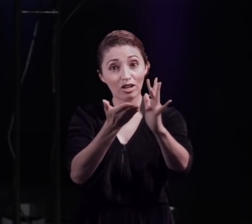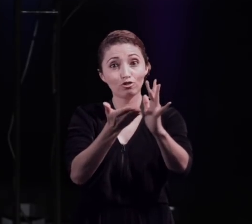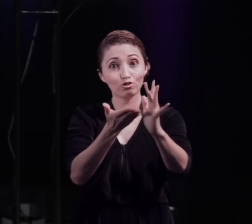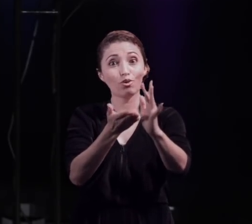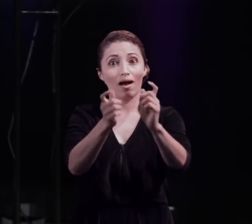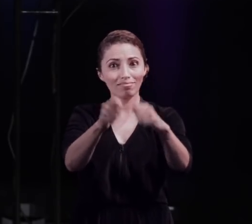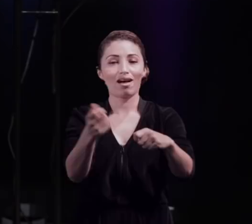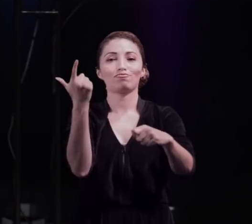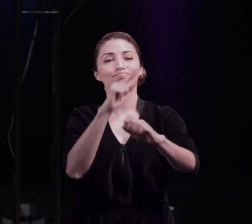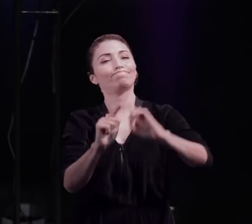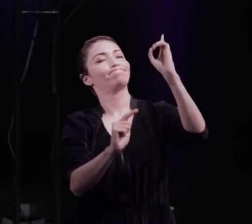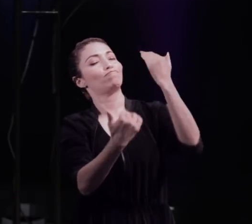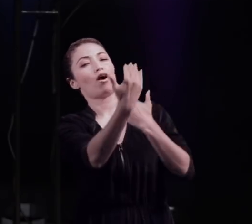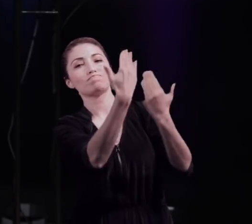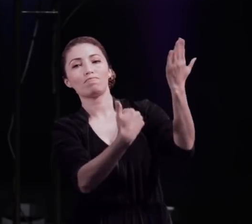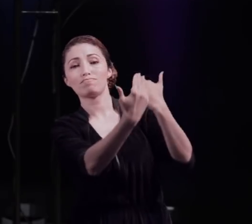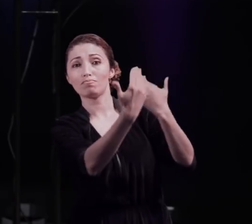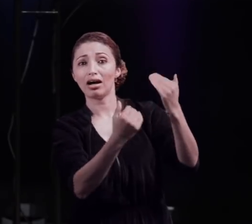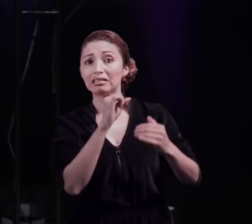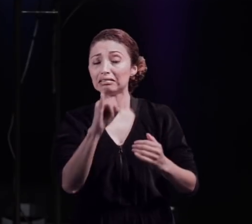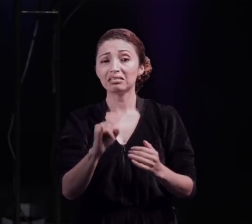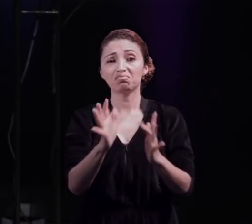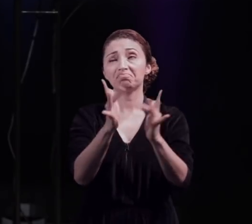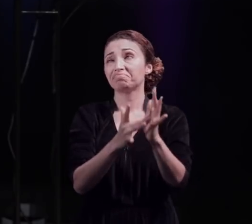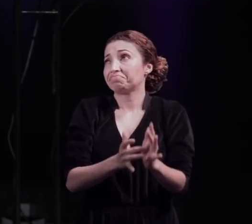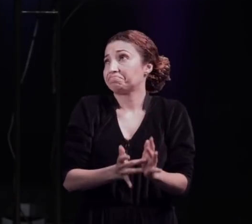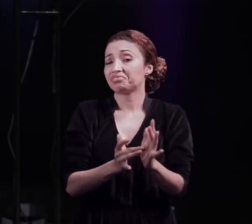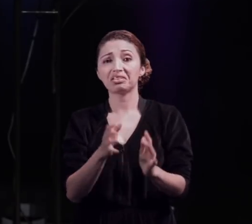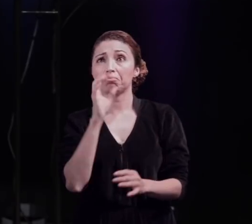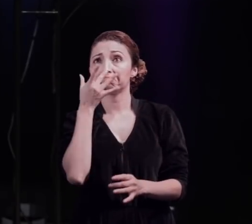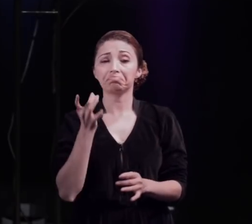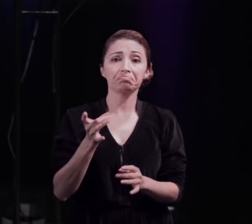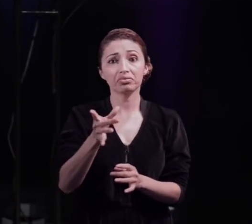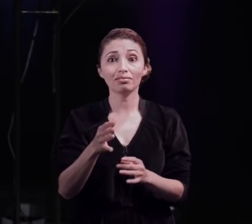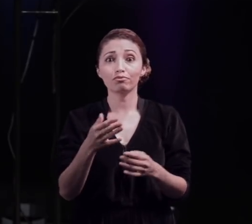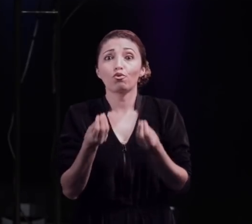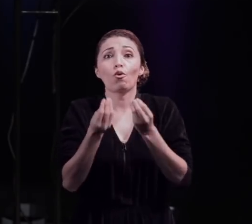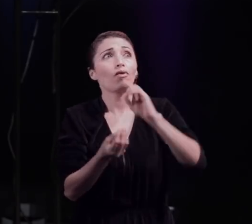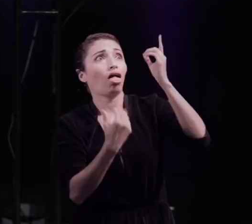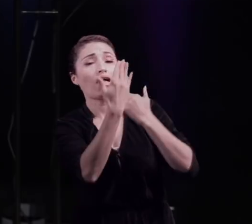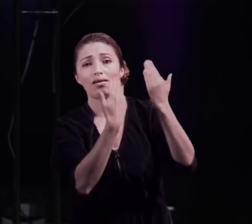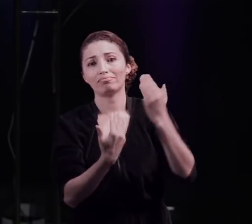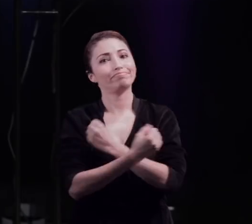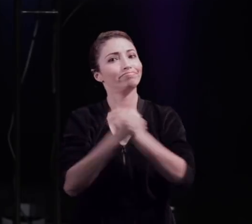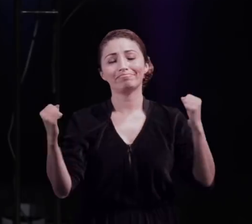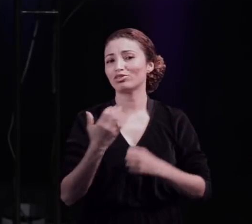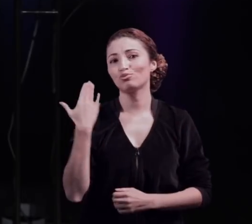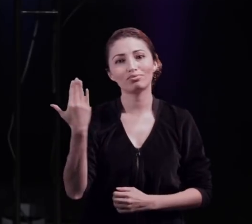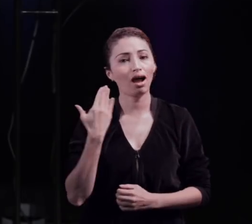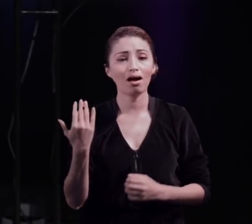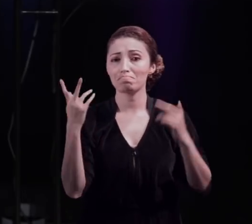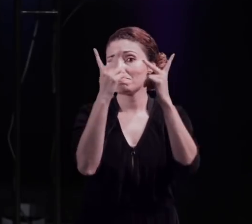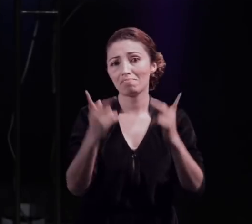Deus. Você não se reconciliará com Deus. Você não poderá desfrutar de paz.